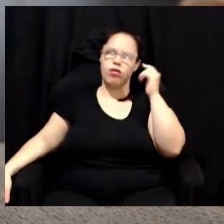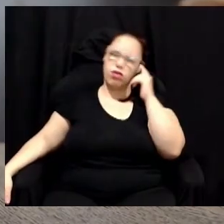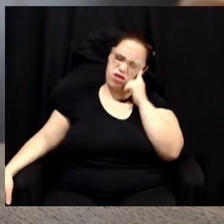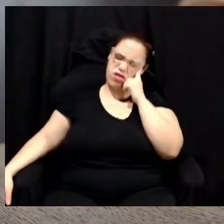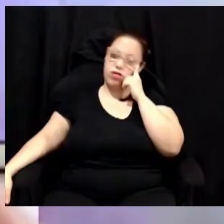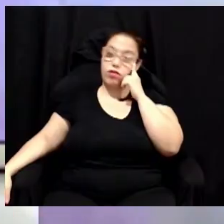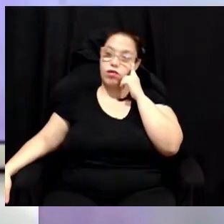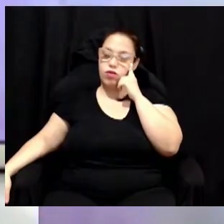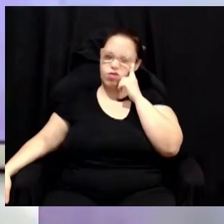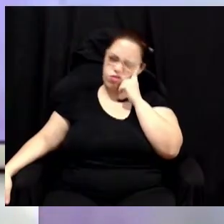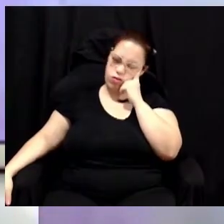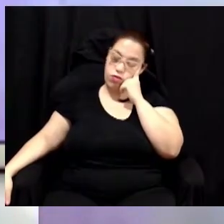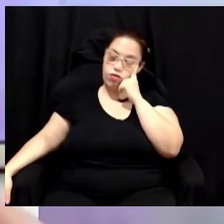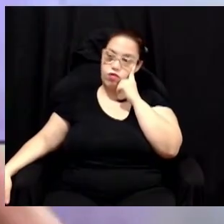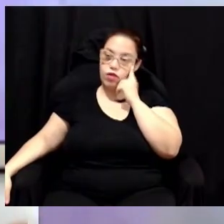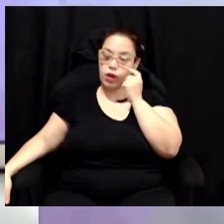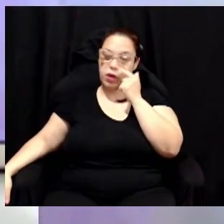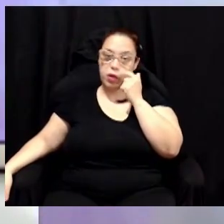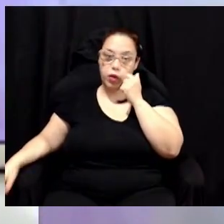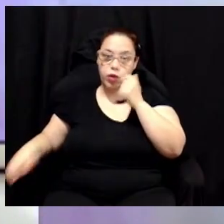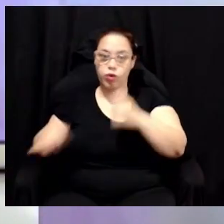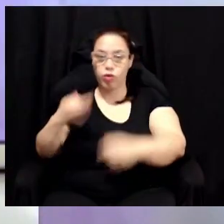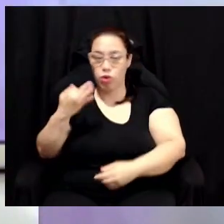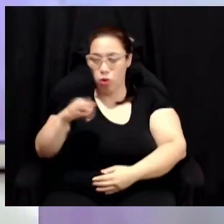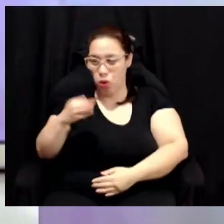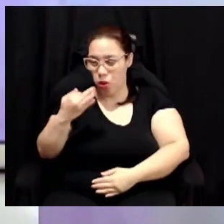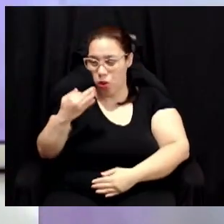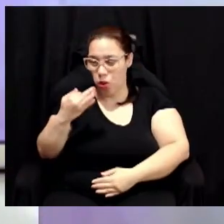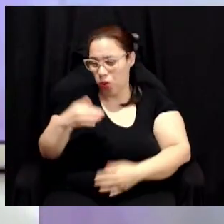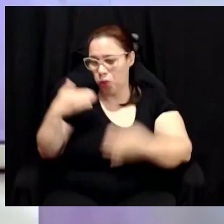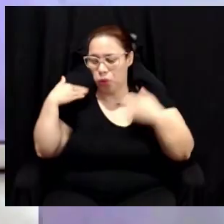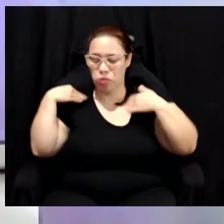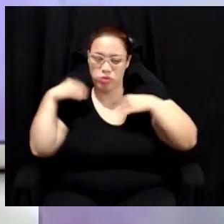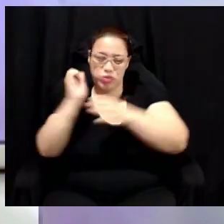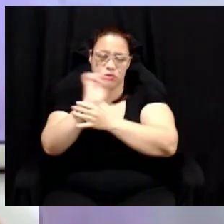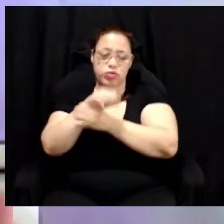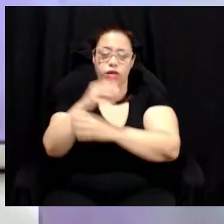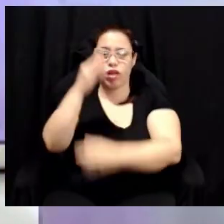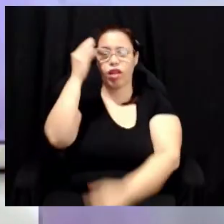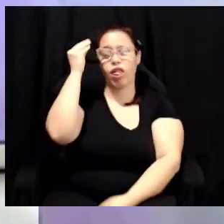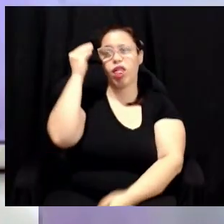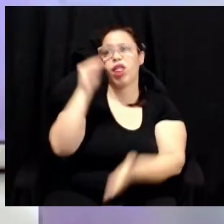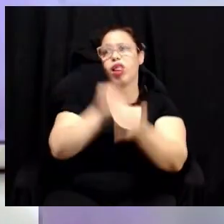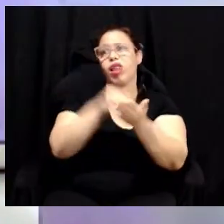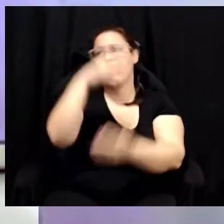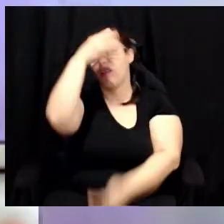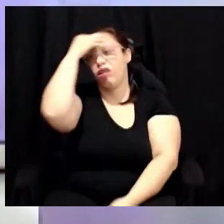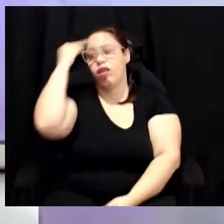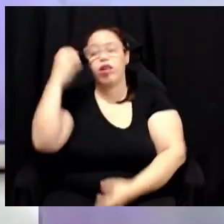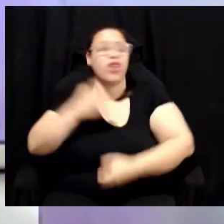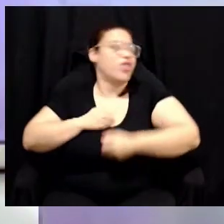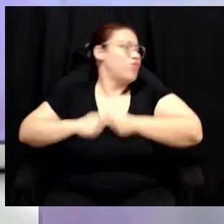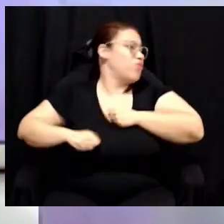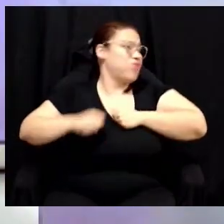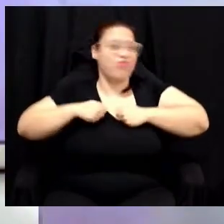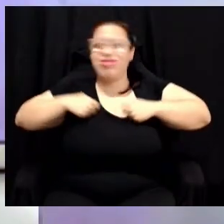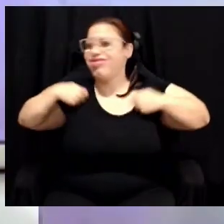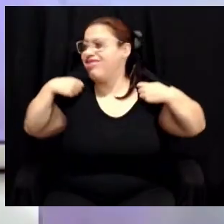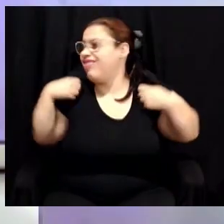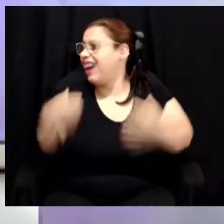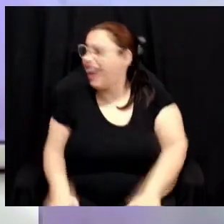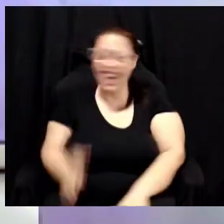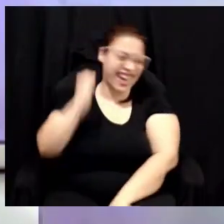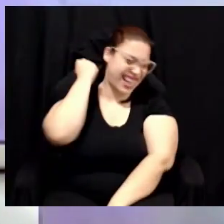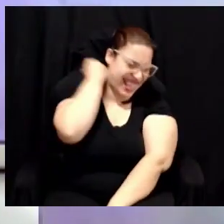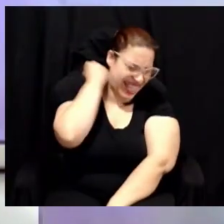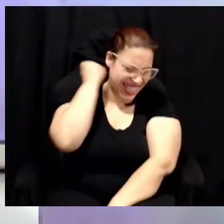queda da libido, ressecamento vaginal, dor nas articulações, falta de memória, ansiedade, impaciência, são mais de